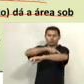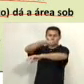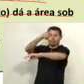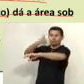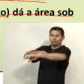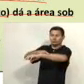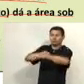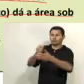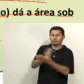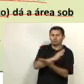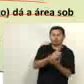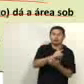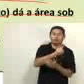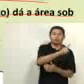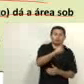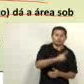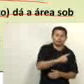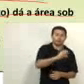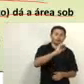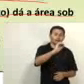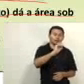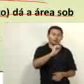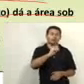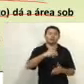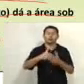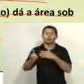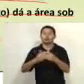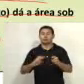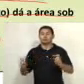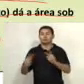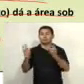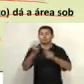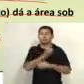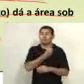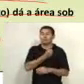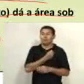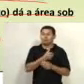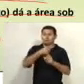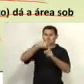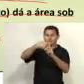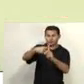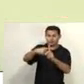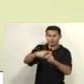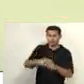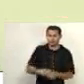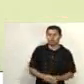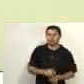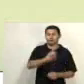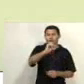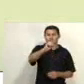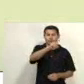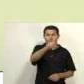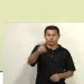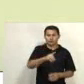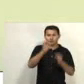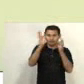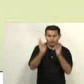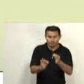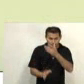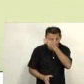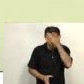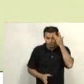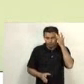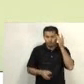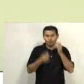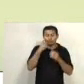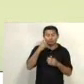distribuição entre Z0 e qualquer valor positivo de Z. Certo, pessoal?